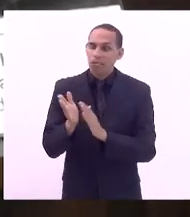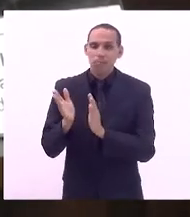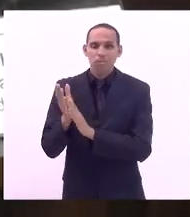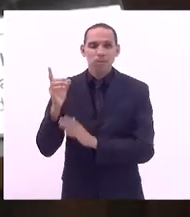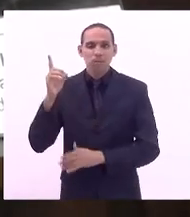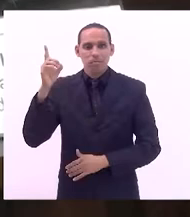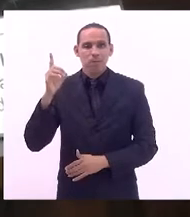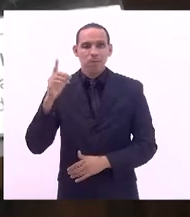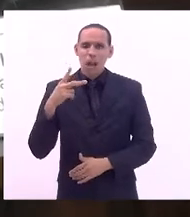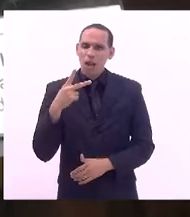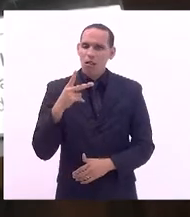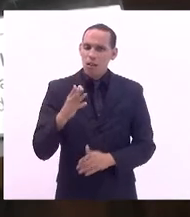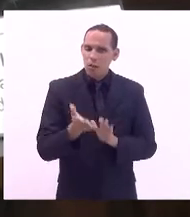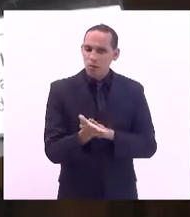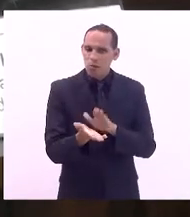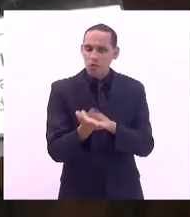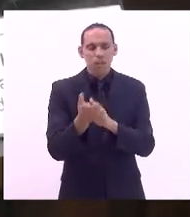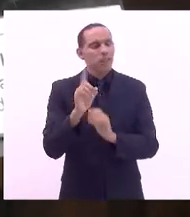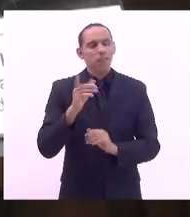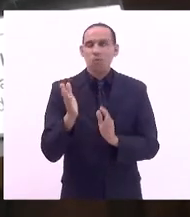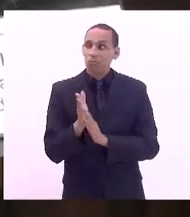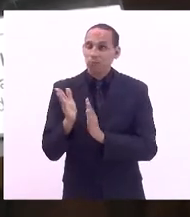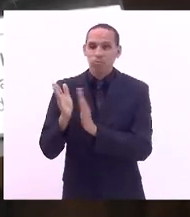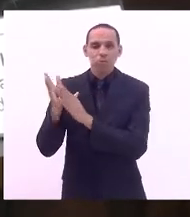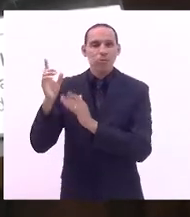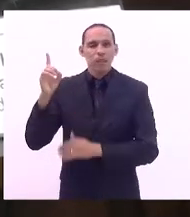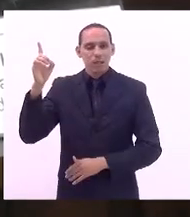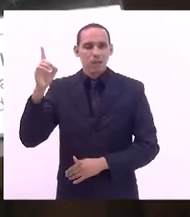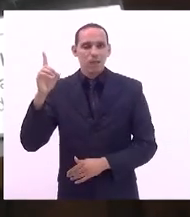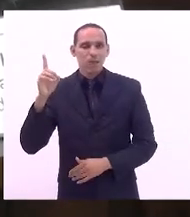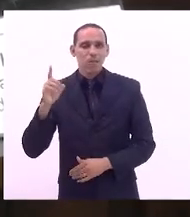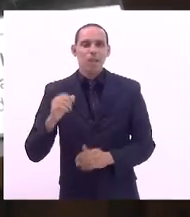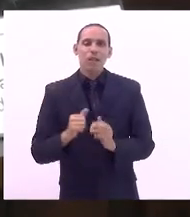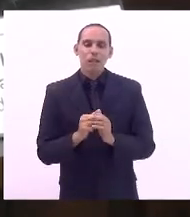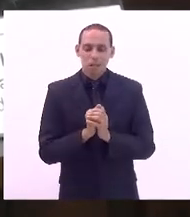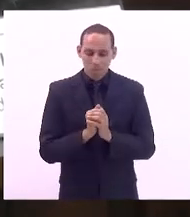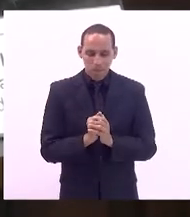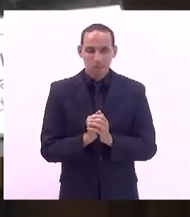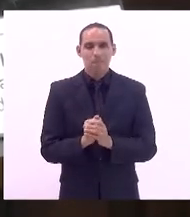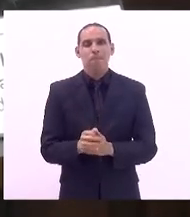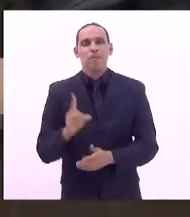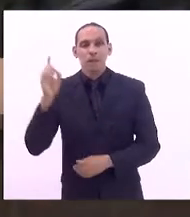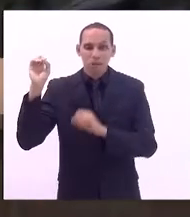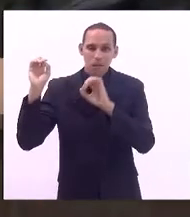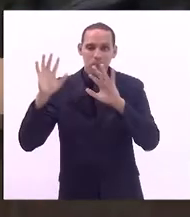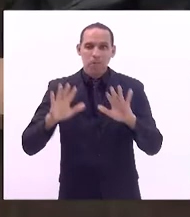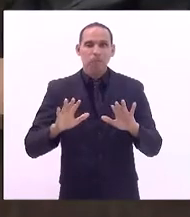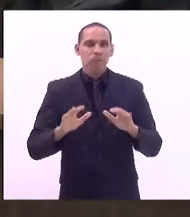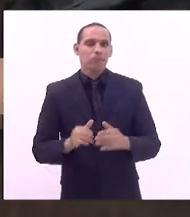não para tua glória para glória de Deus Amém querida Deus abençoe